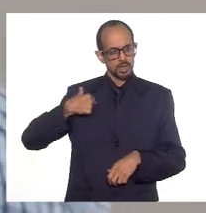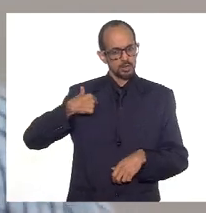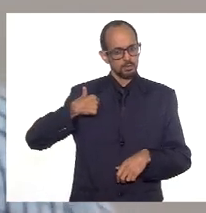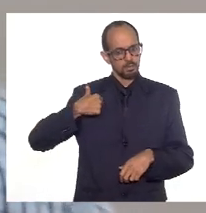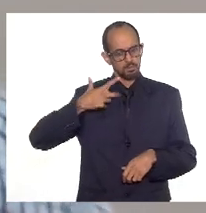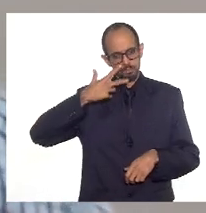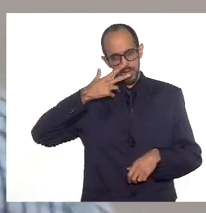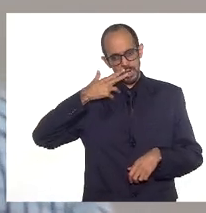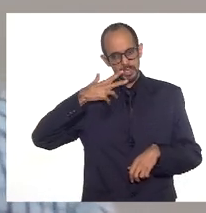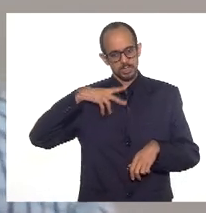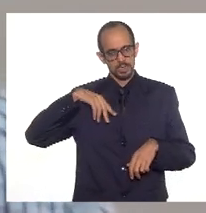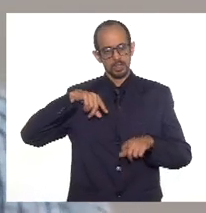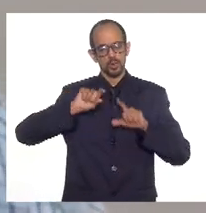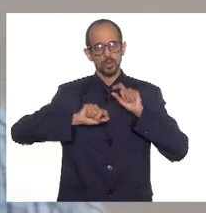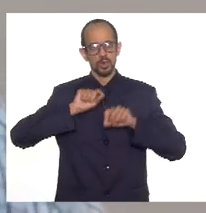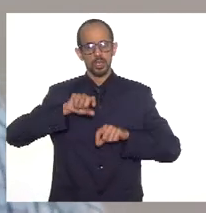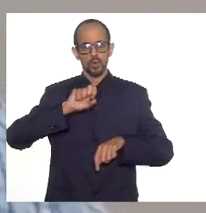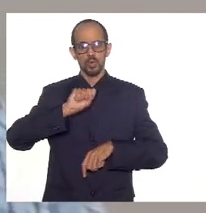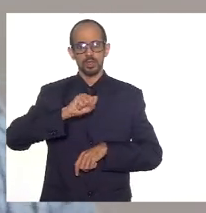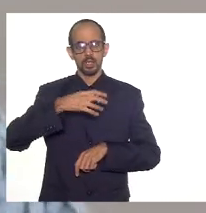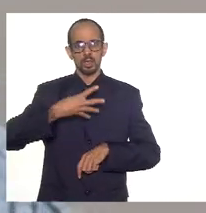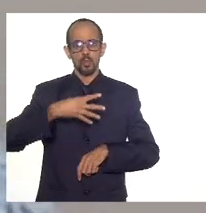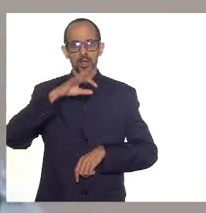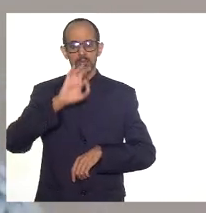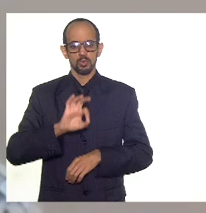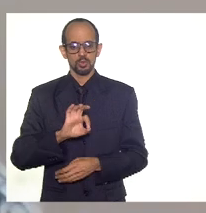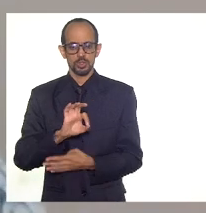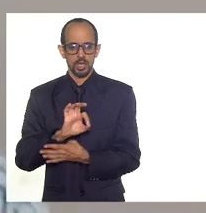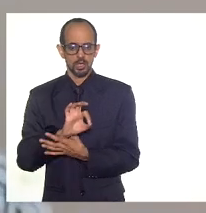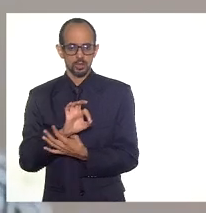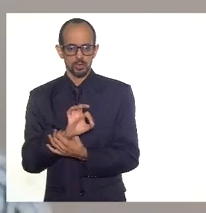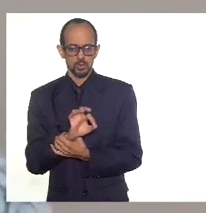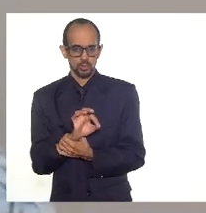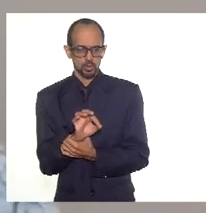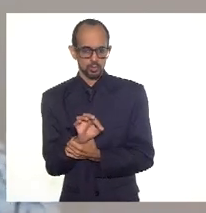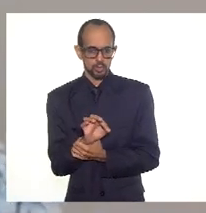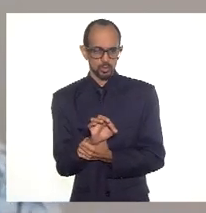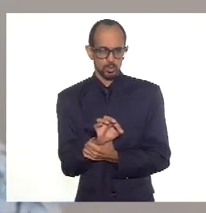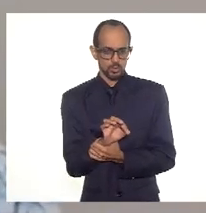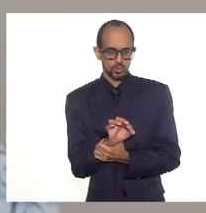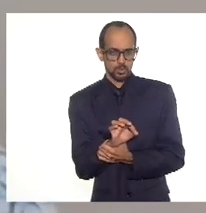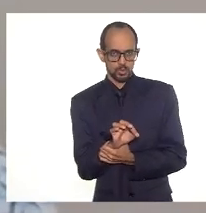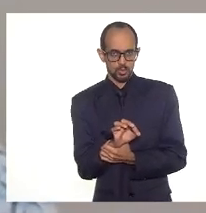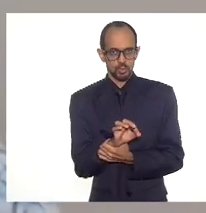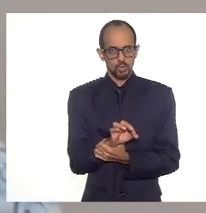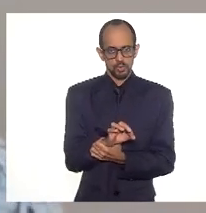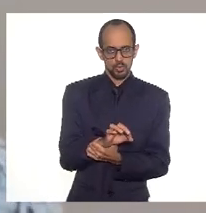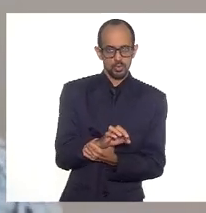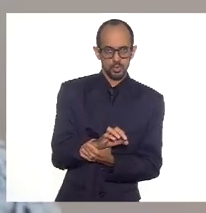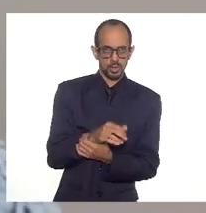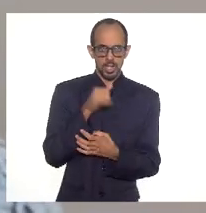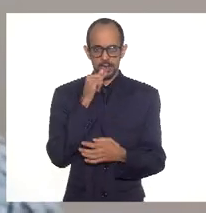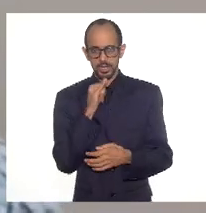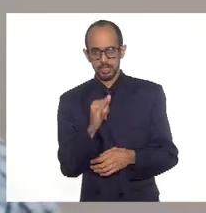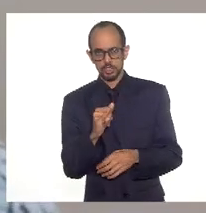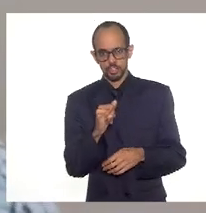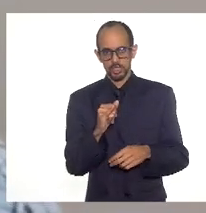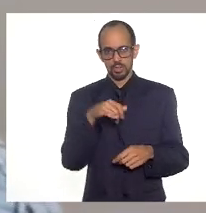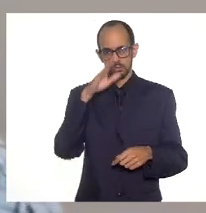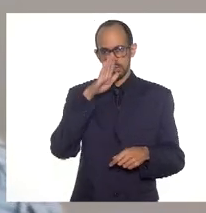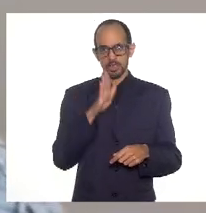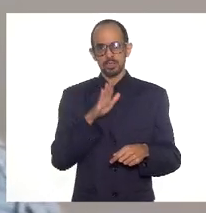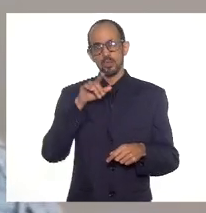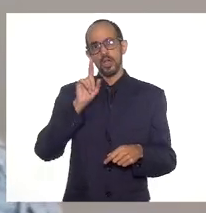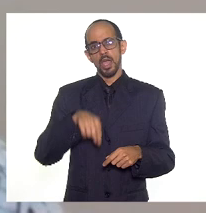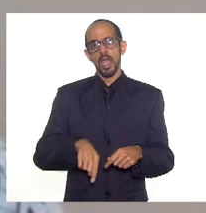eu não estou enganado, hoje 84%, quer dizer, é da matriz energética global e da petróleo e carvão, quer dizer, isso leva ainda um